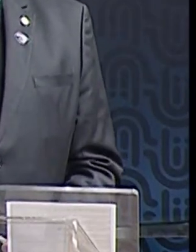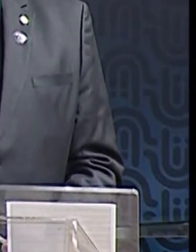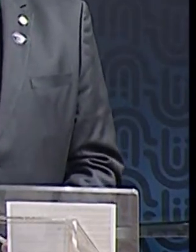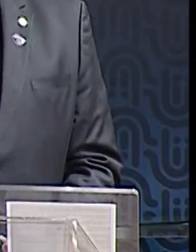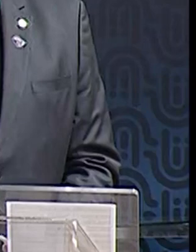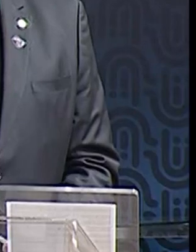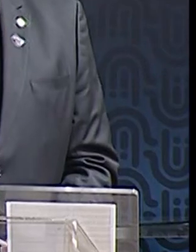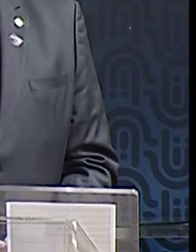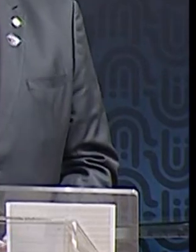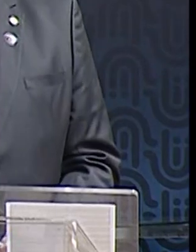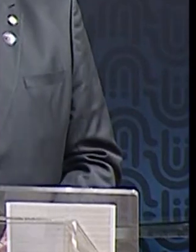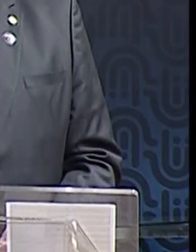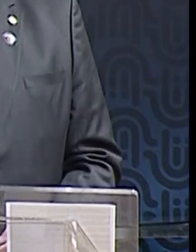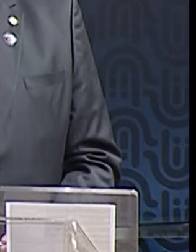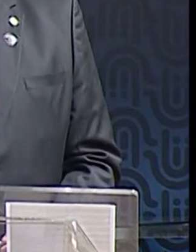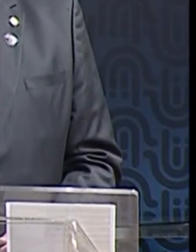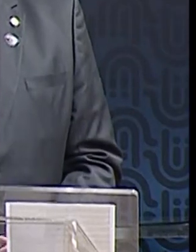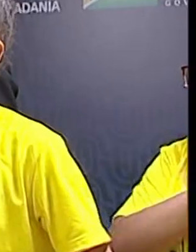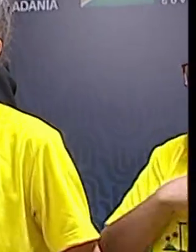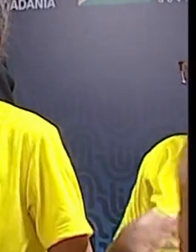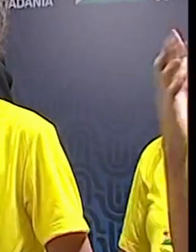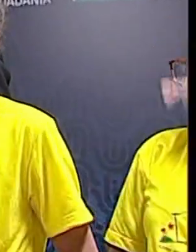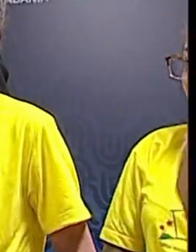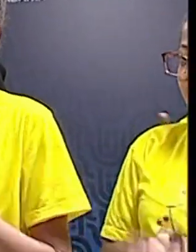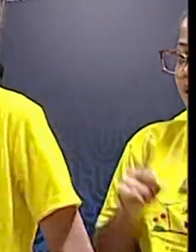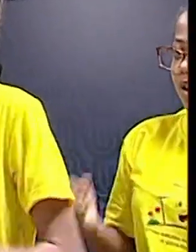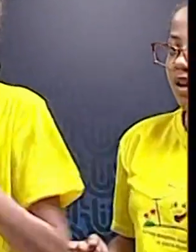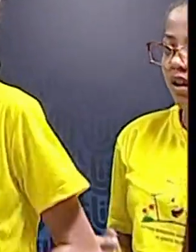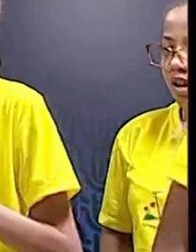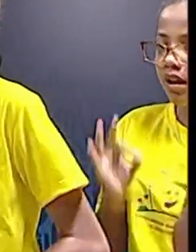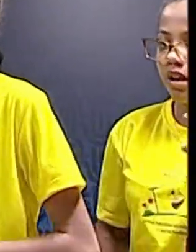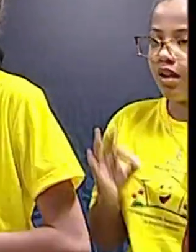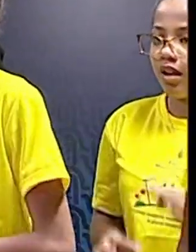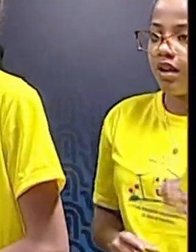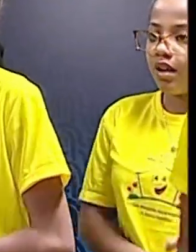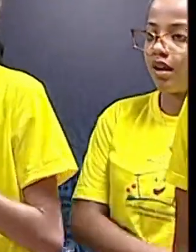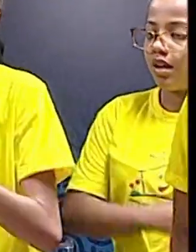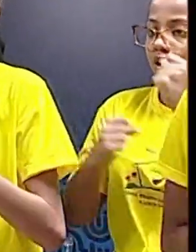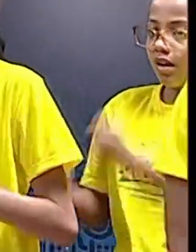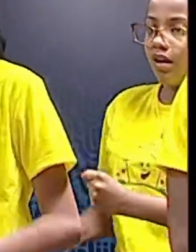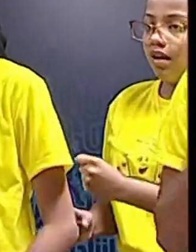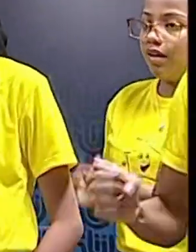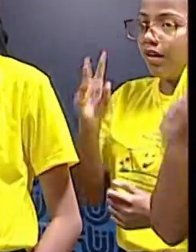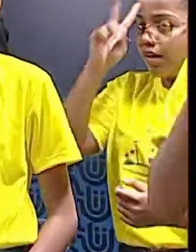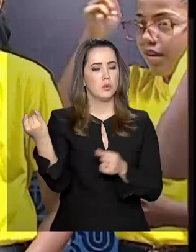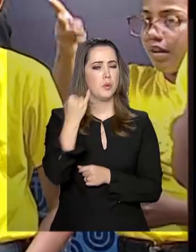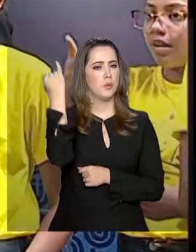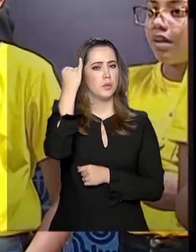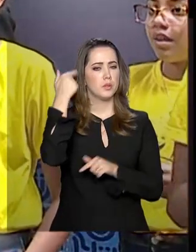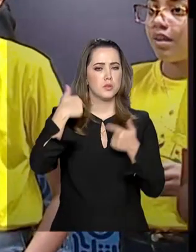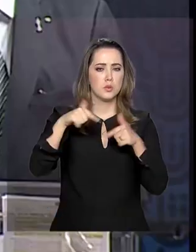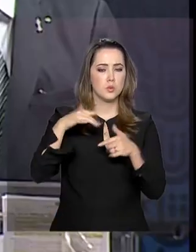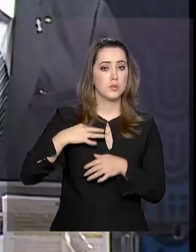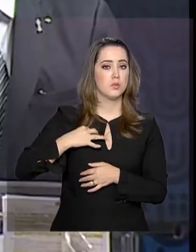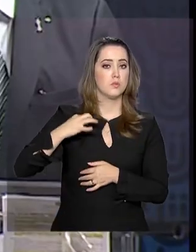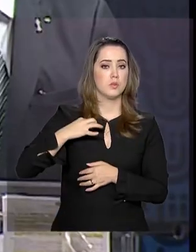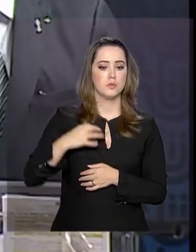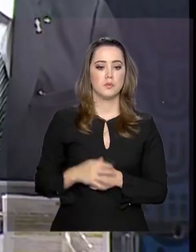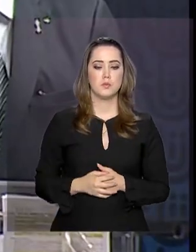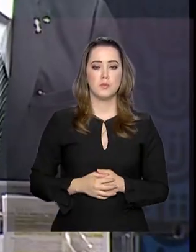de retribuir aos voluntários o seu trabalho. O presidente Jair Bolsonaro destacou a importância do trabalho voluntário.